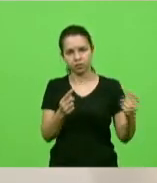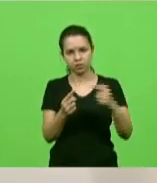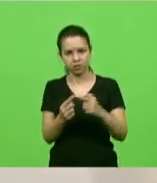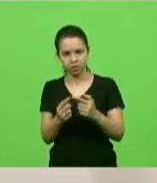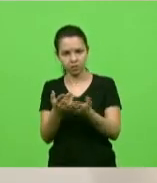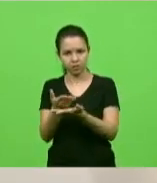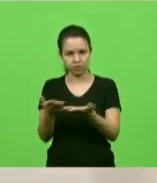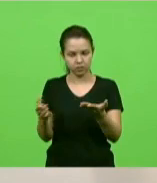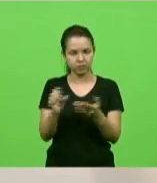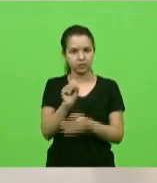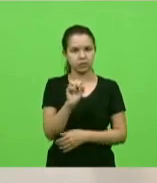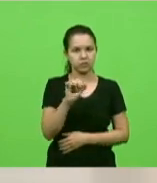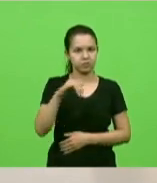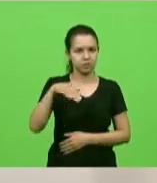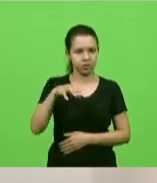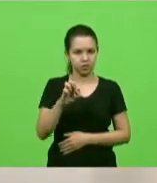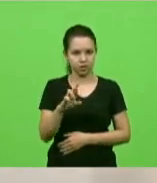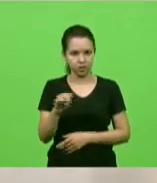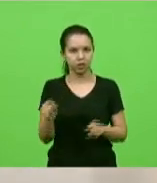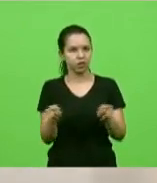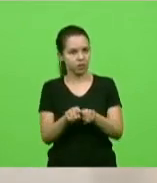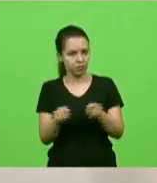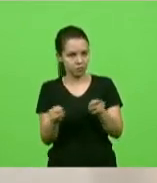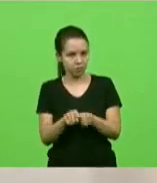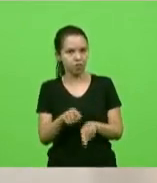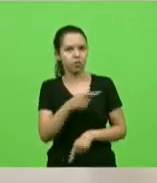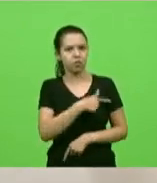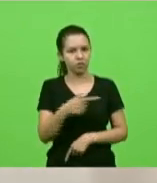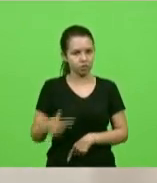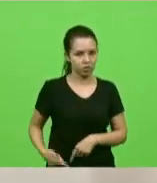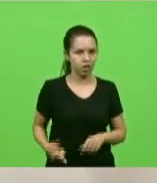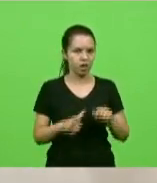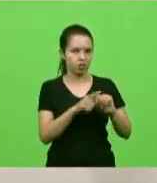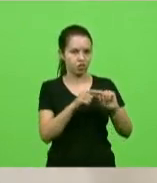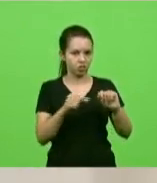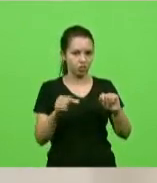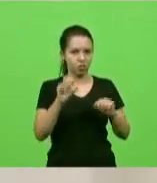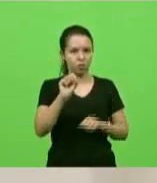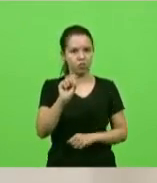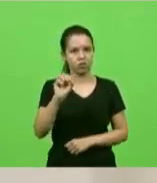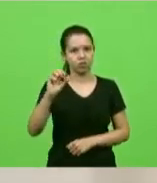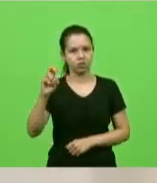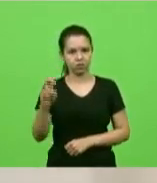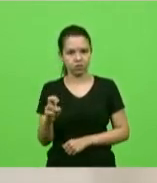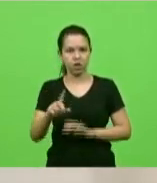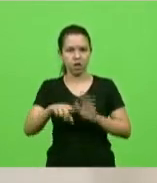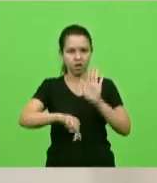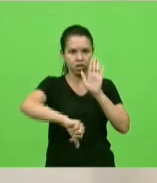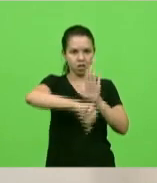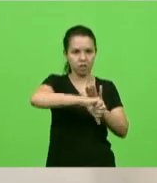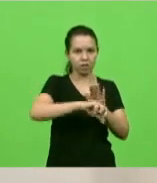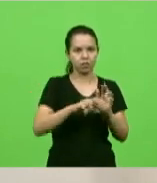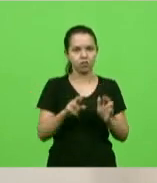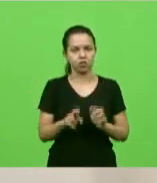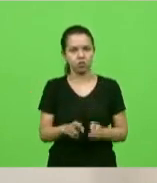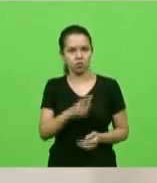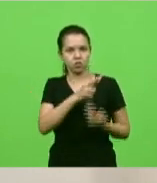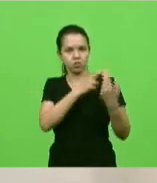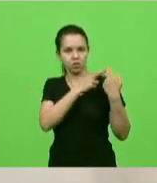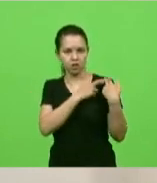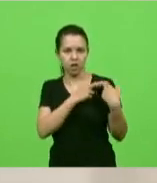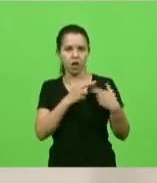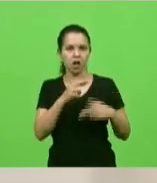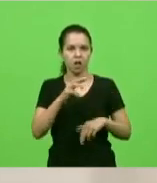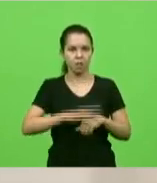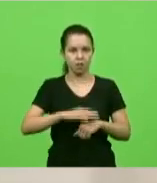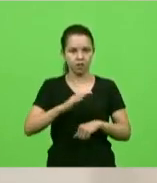por simetria também aos governadores, artigo 85. São crimes de responsabilidade os atos do presidente